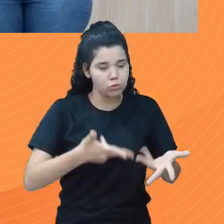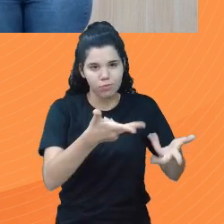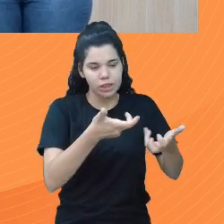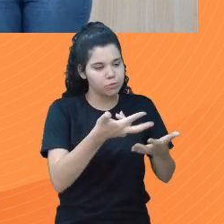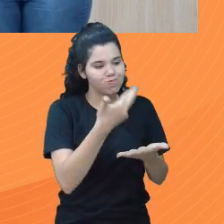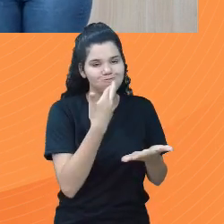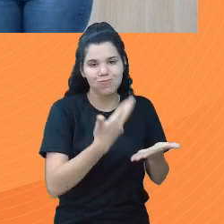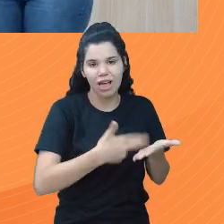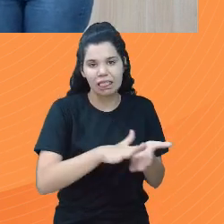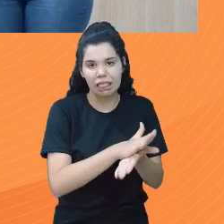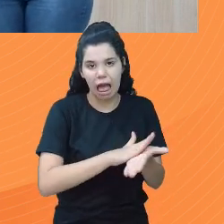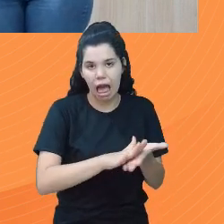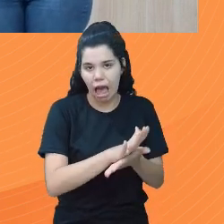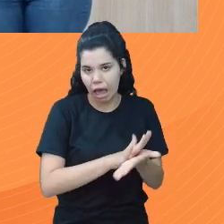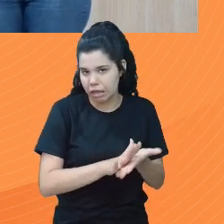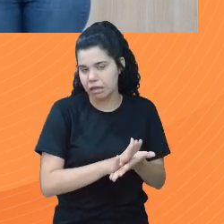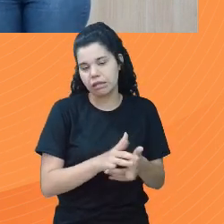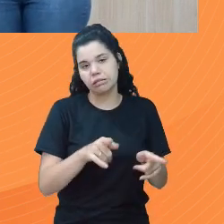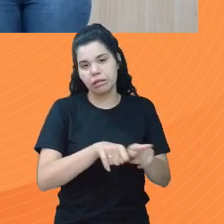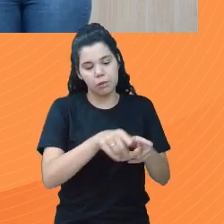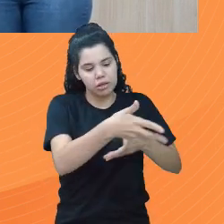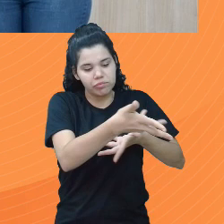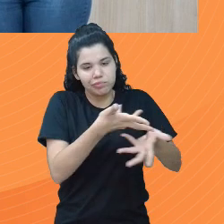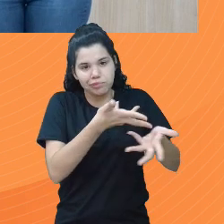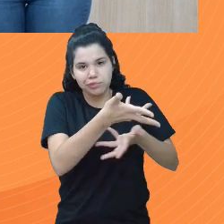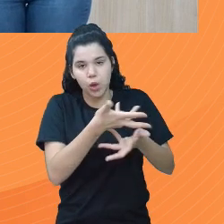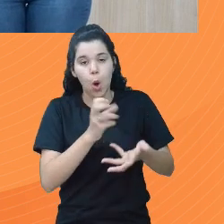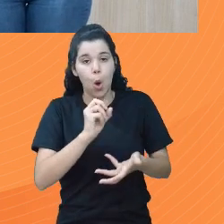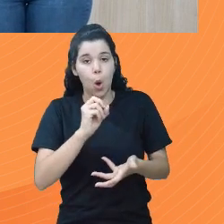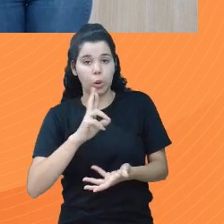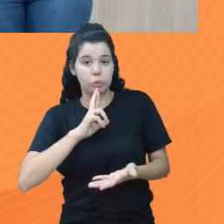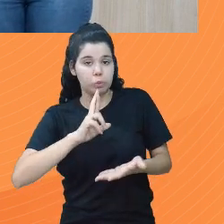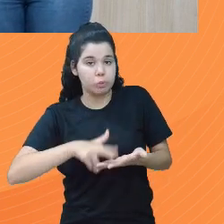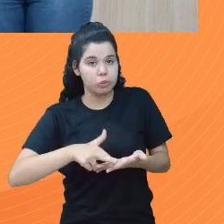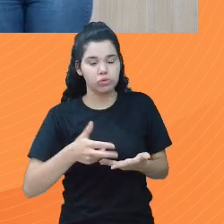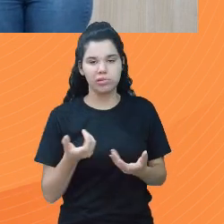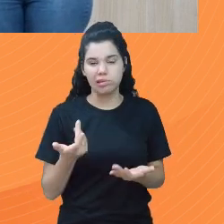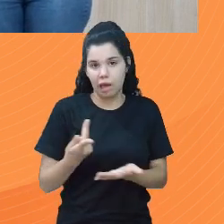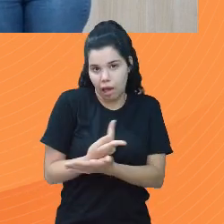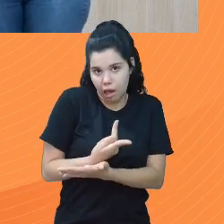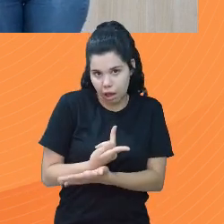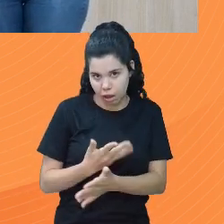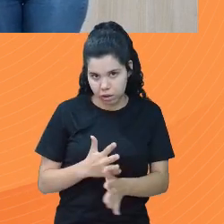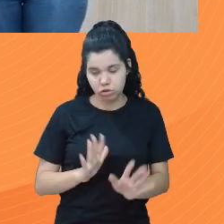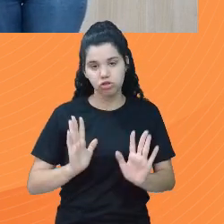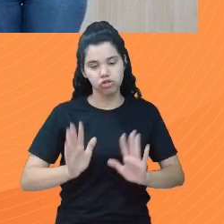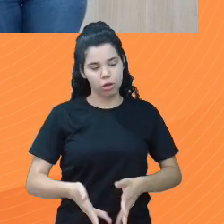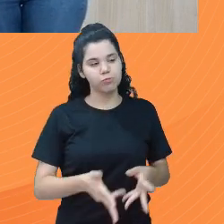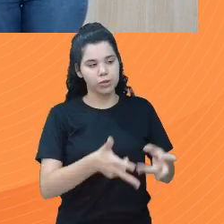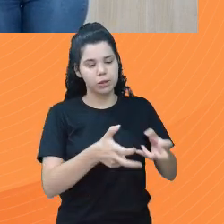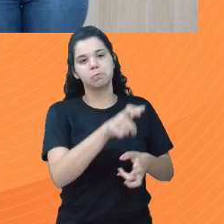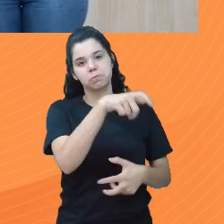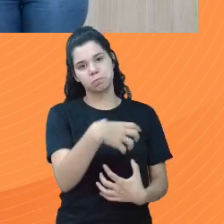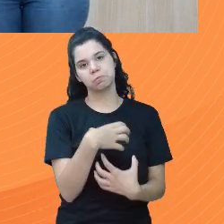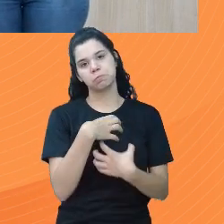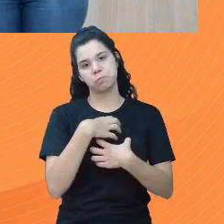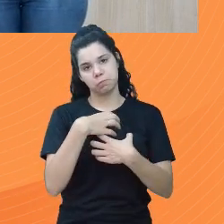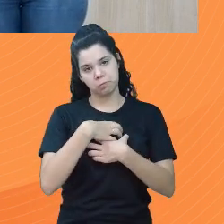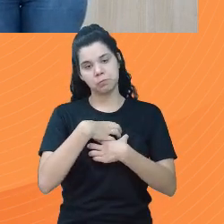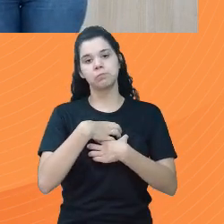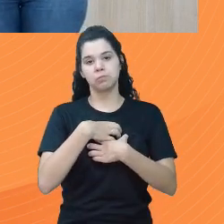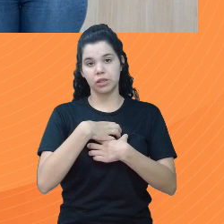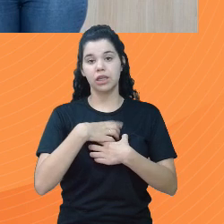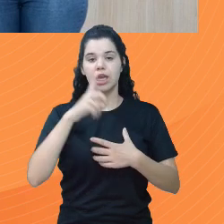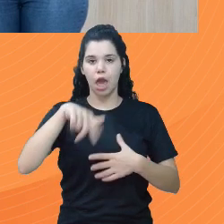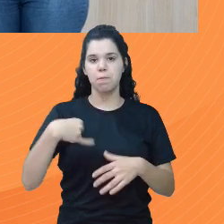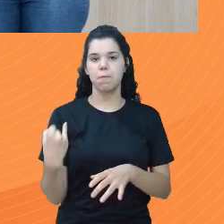as respostas que eu esperava não foram evidenciadas, então a gente já percebe a necessidade de redimensionar